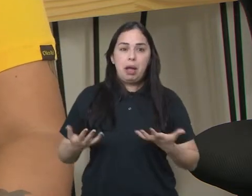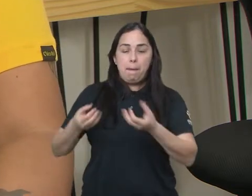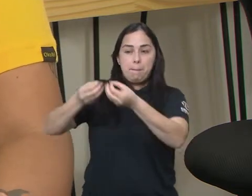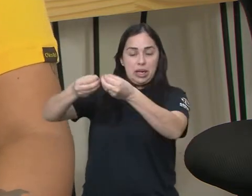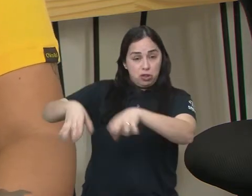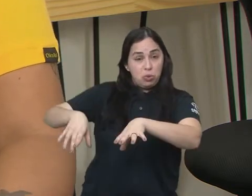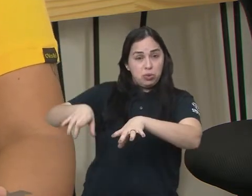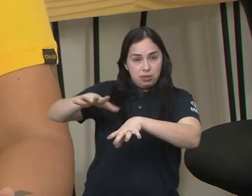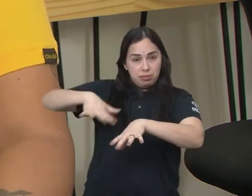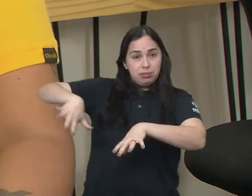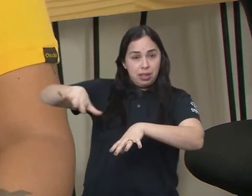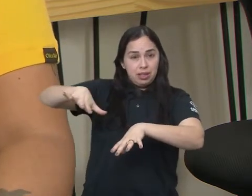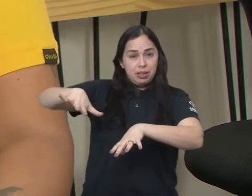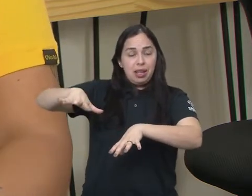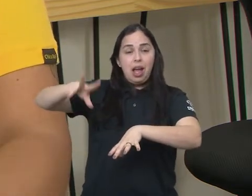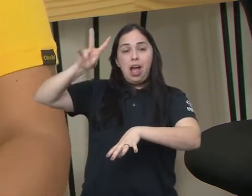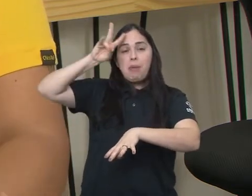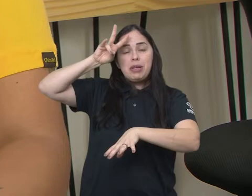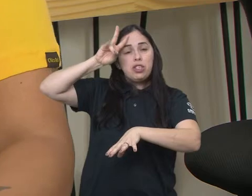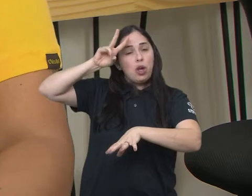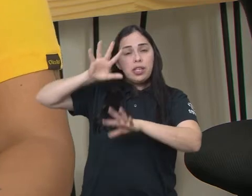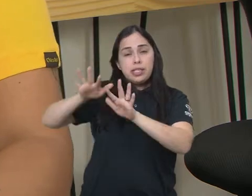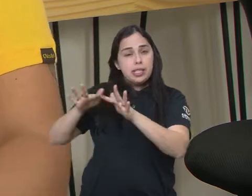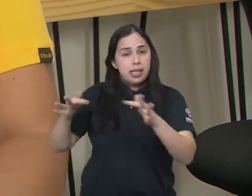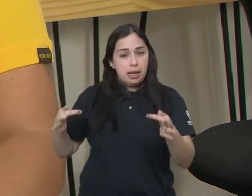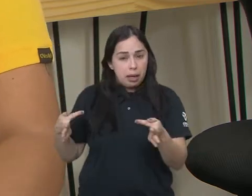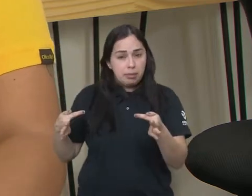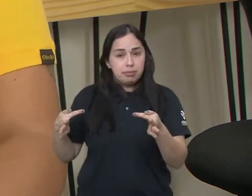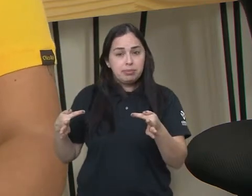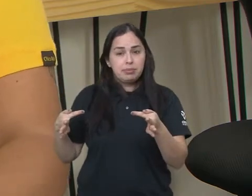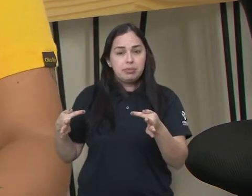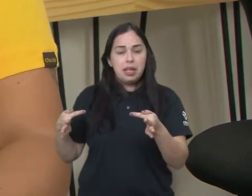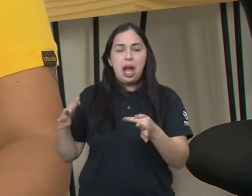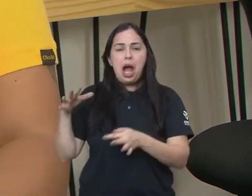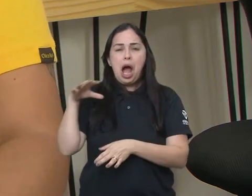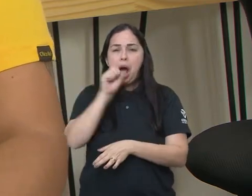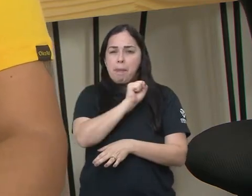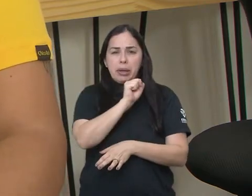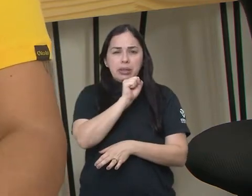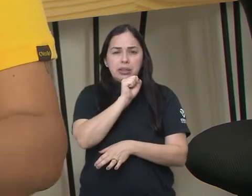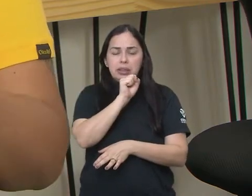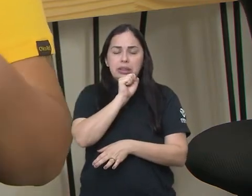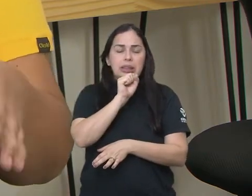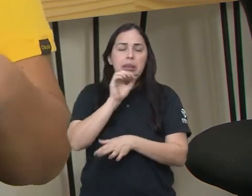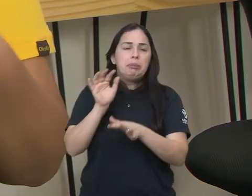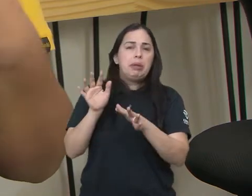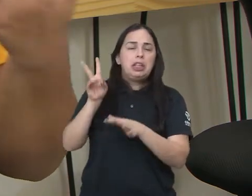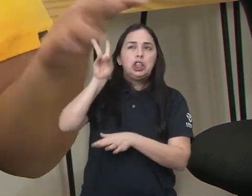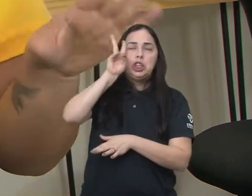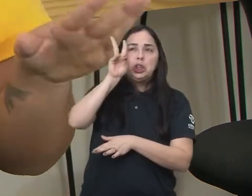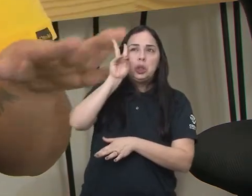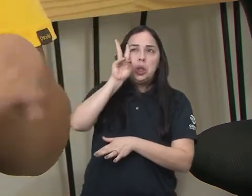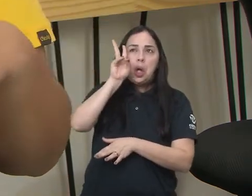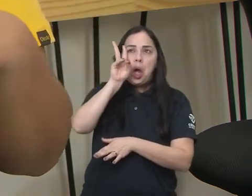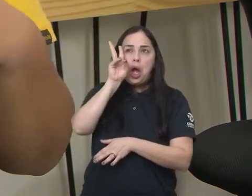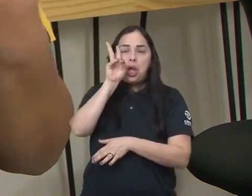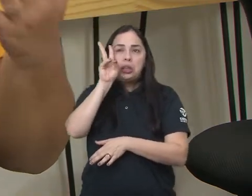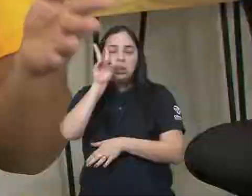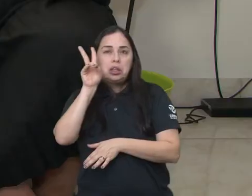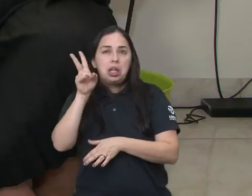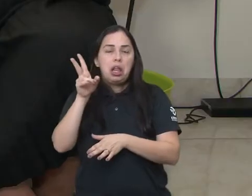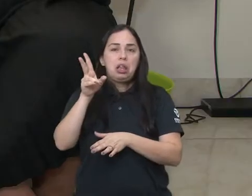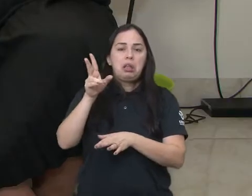assim, a história, ela é uma história simples, ela é uma história rápida, ela não é uma história que fica